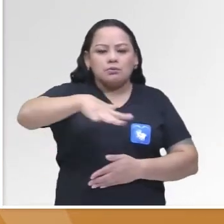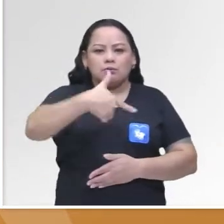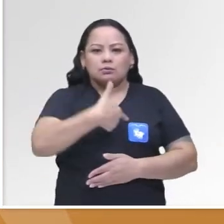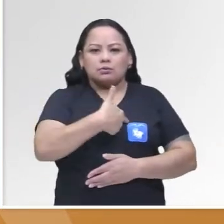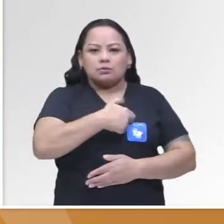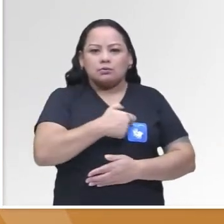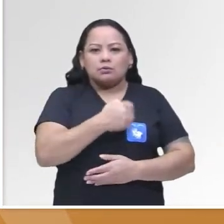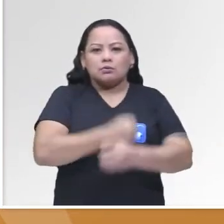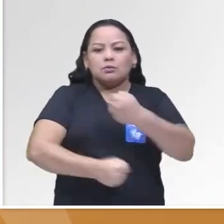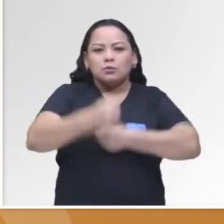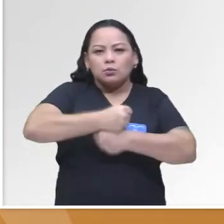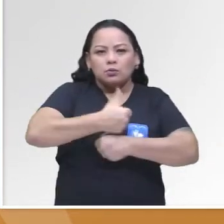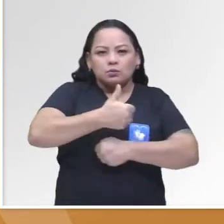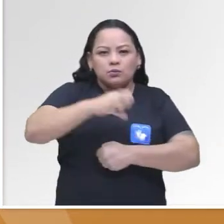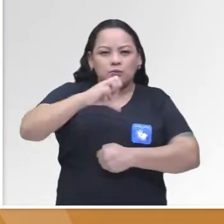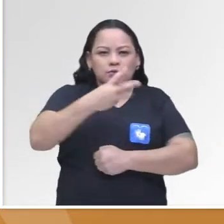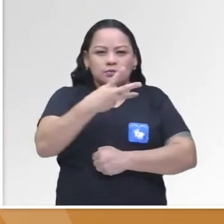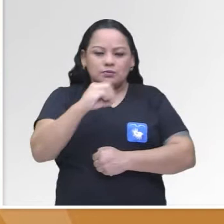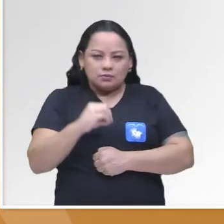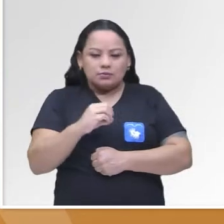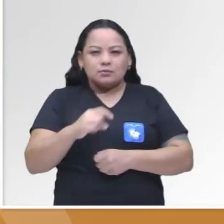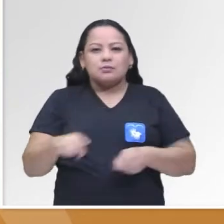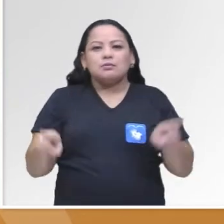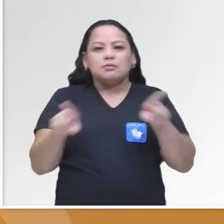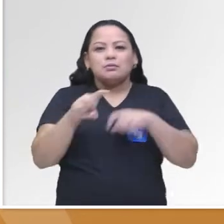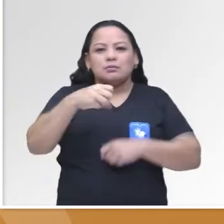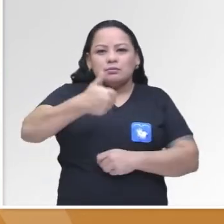Vargas, 1930 a